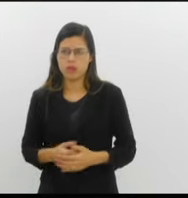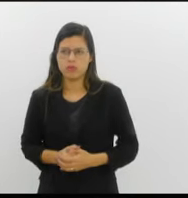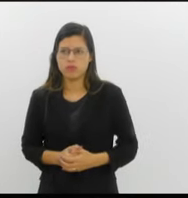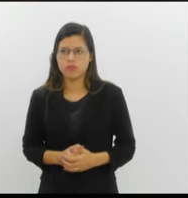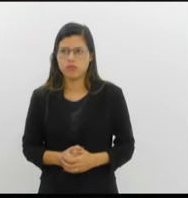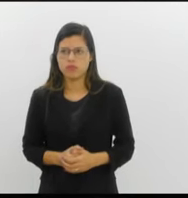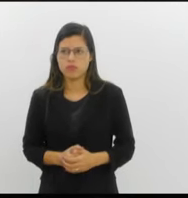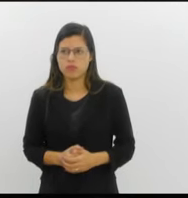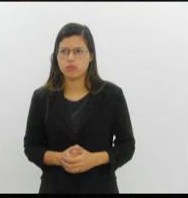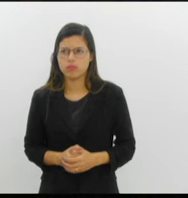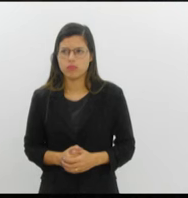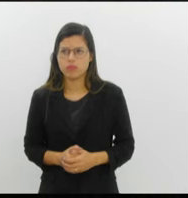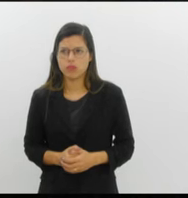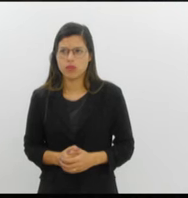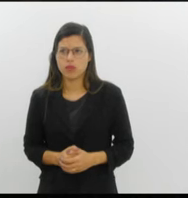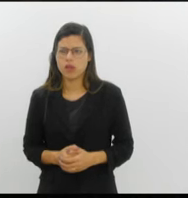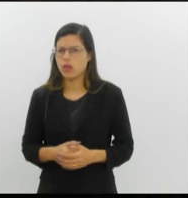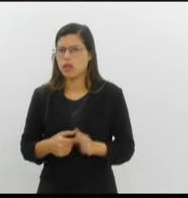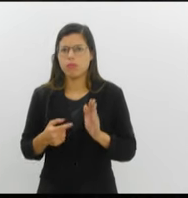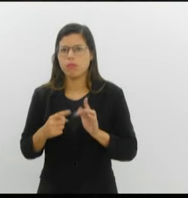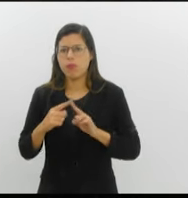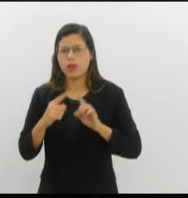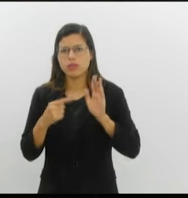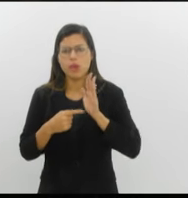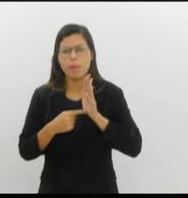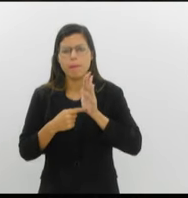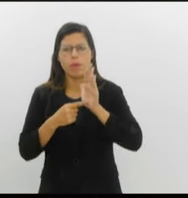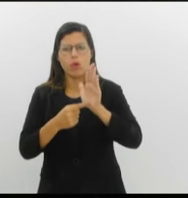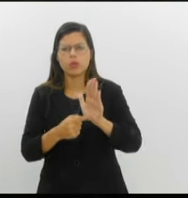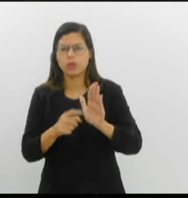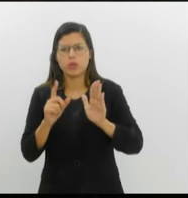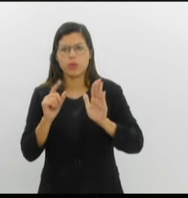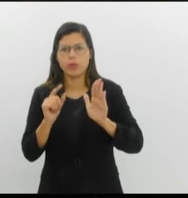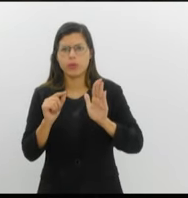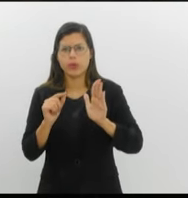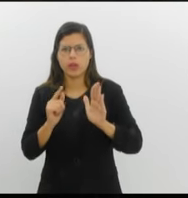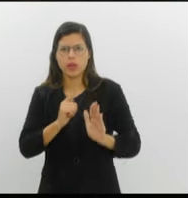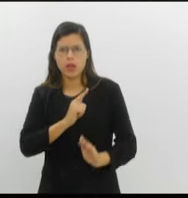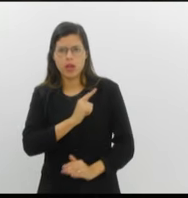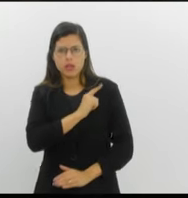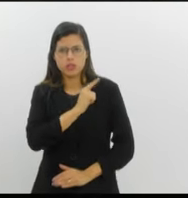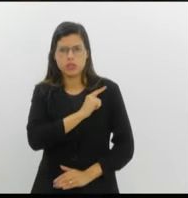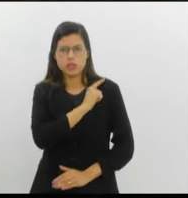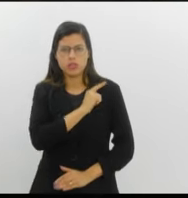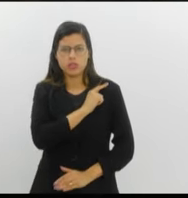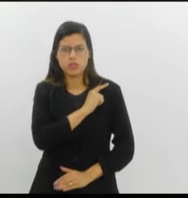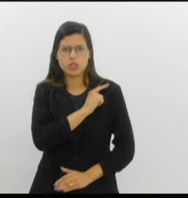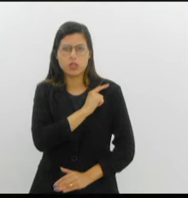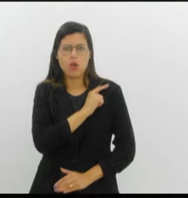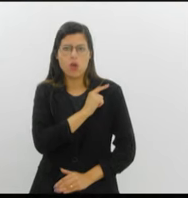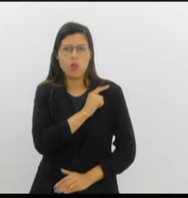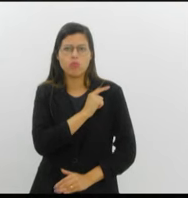e o quadro que eles apresentam é que a gestão é falida?